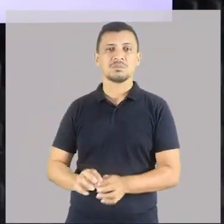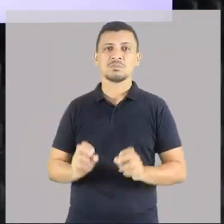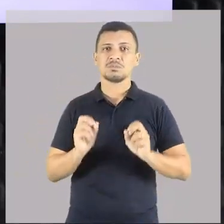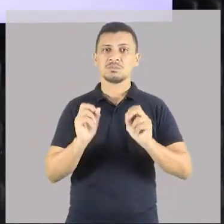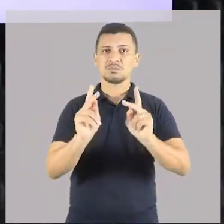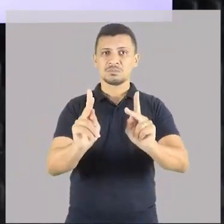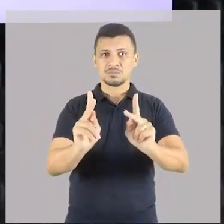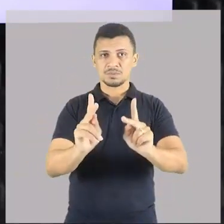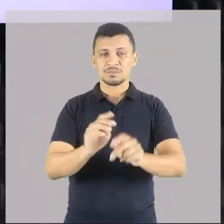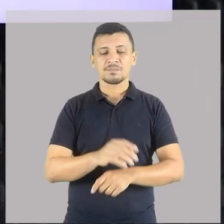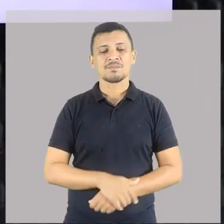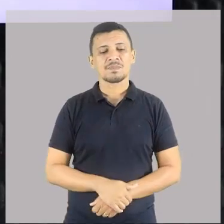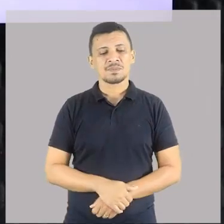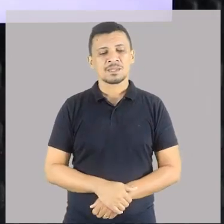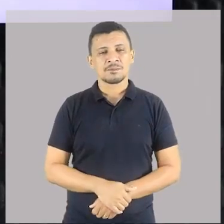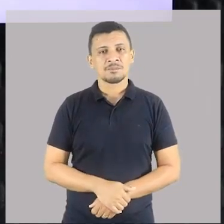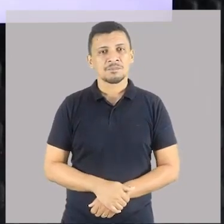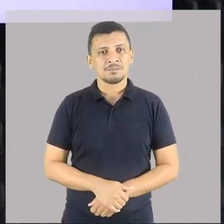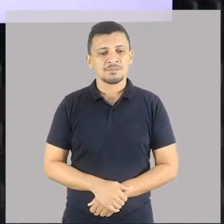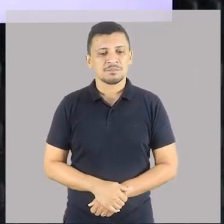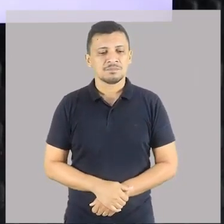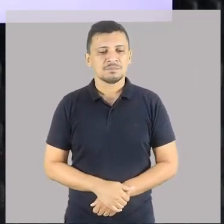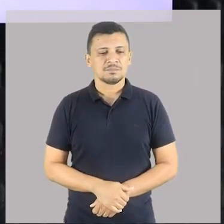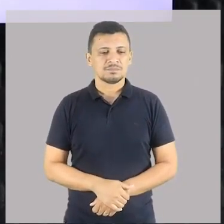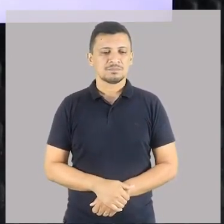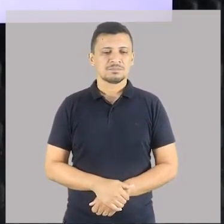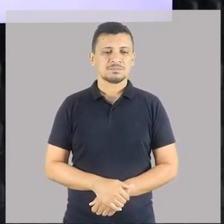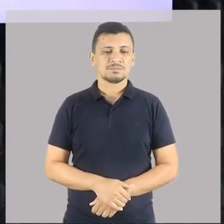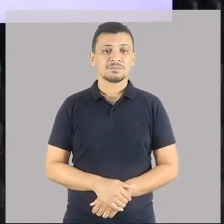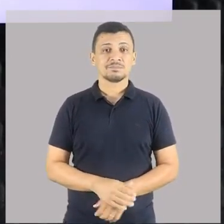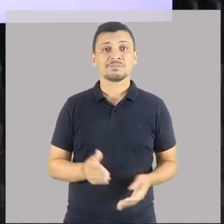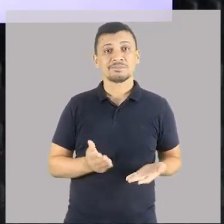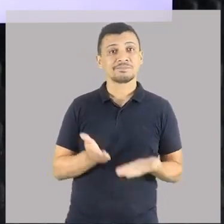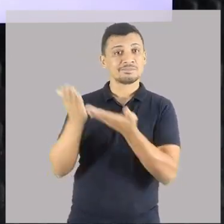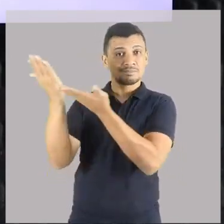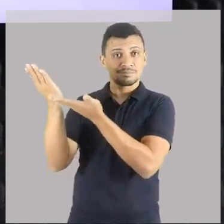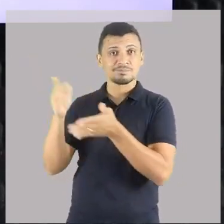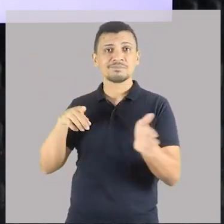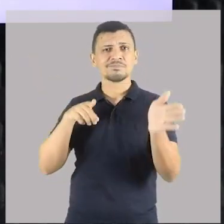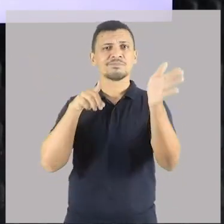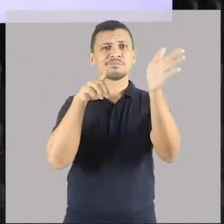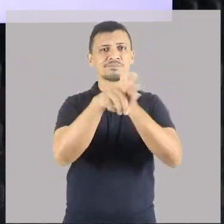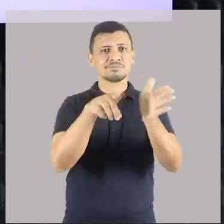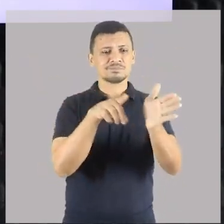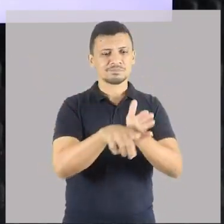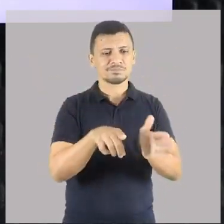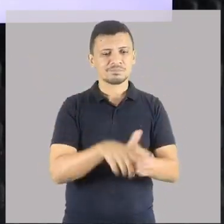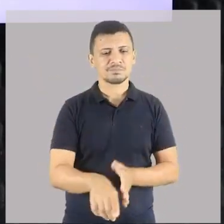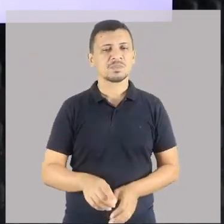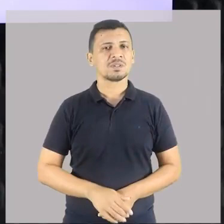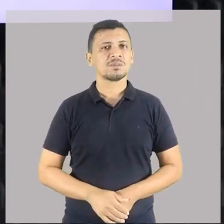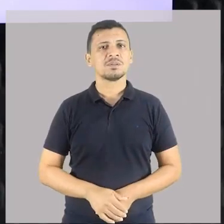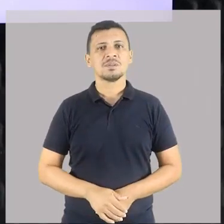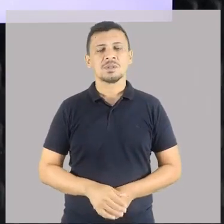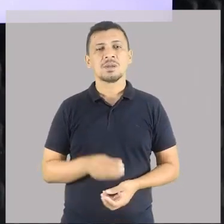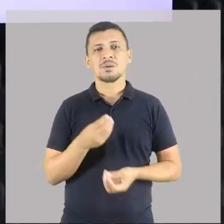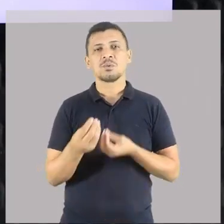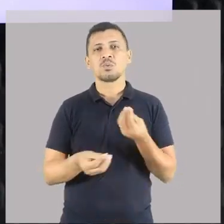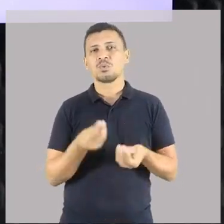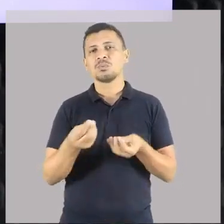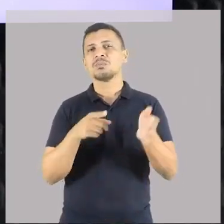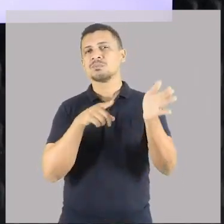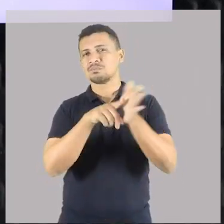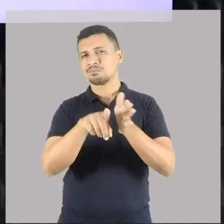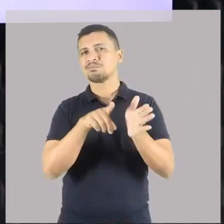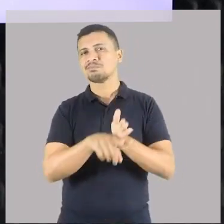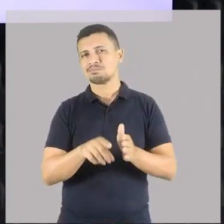são pontos aí de observação e de preocupação. E vamos ver o que as questões pedem, né? Como as questões podem